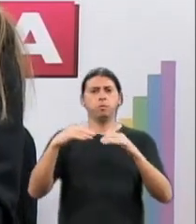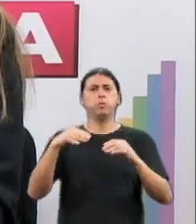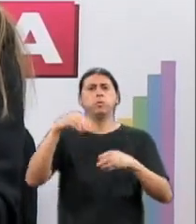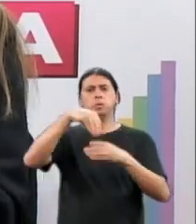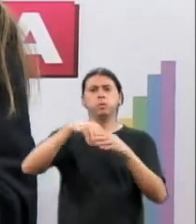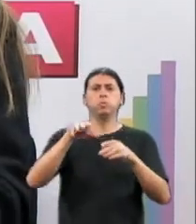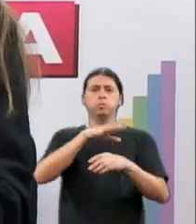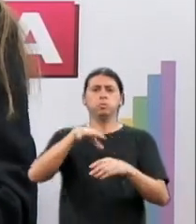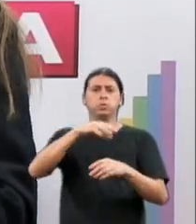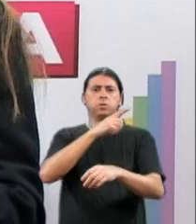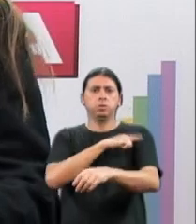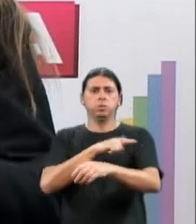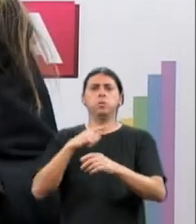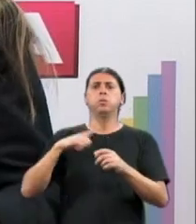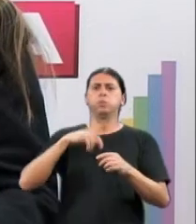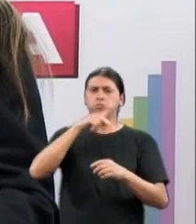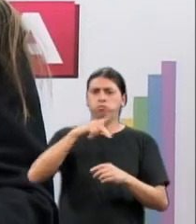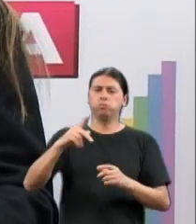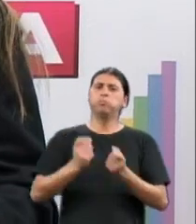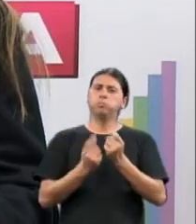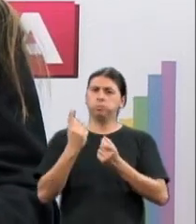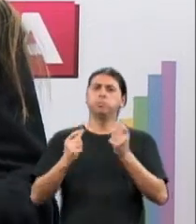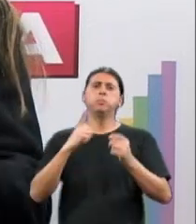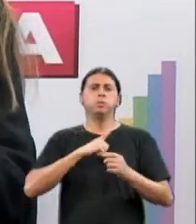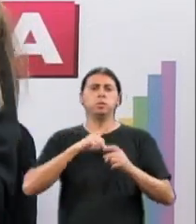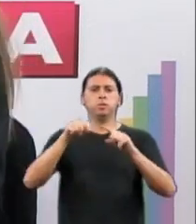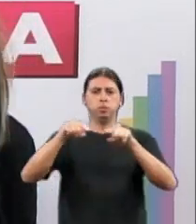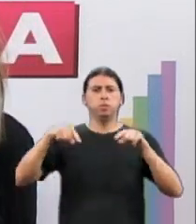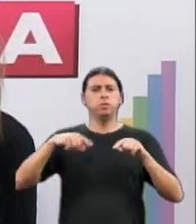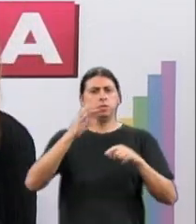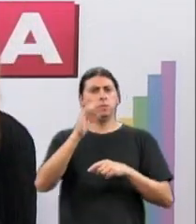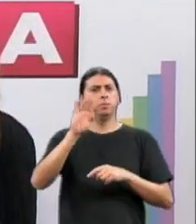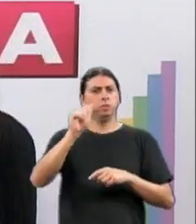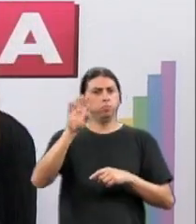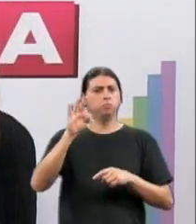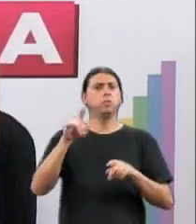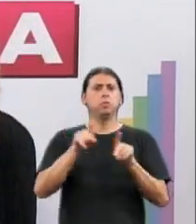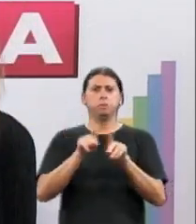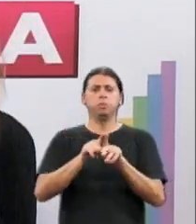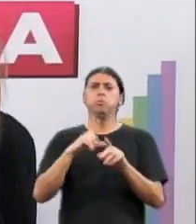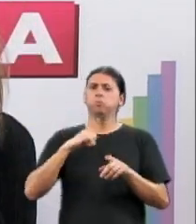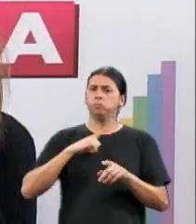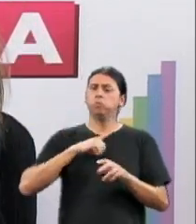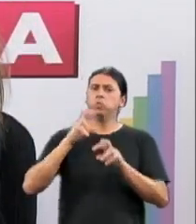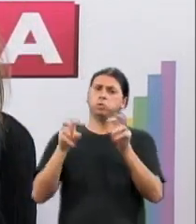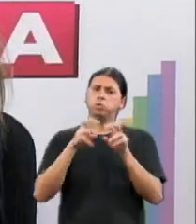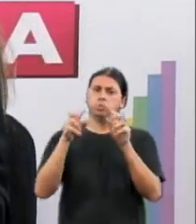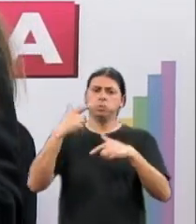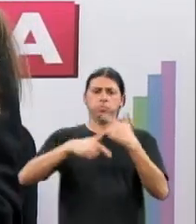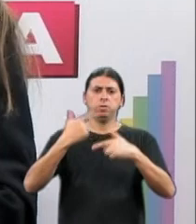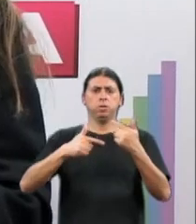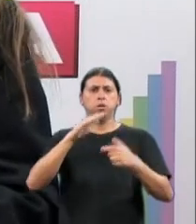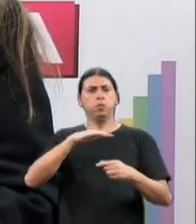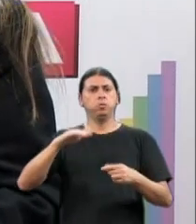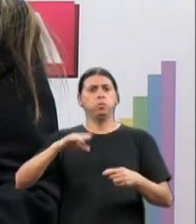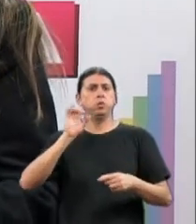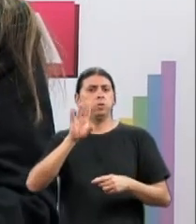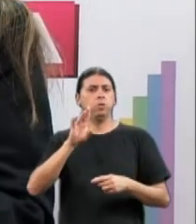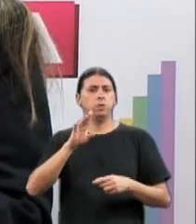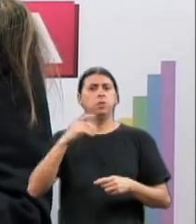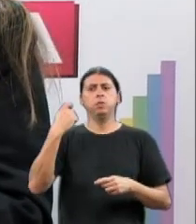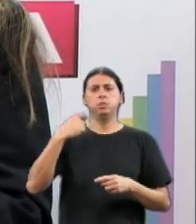educação. Então, o professor muitas vezes tem o tablet, tem o computador para trabalhar com o aluno, só que ele não